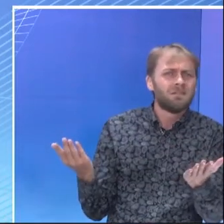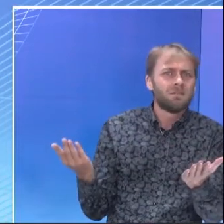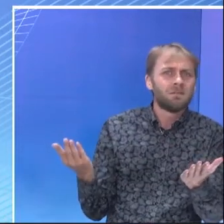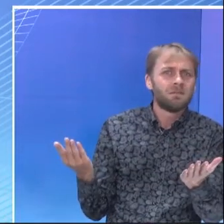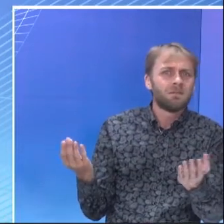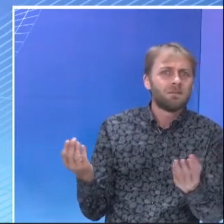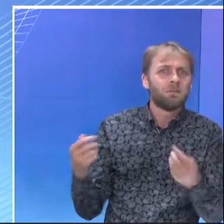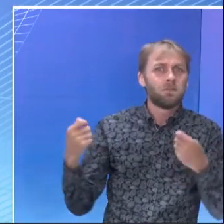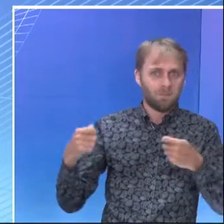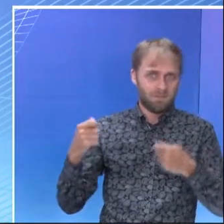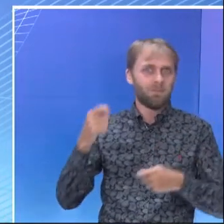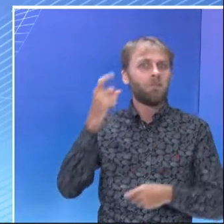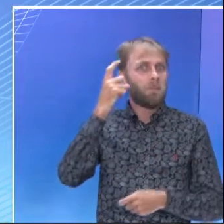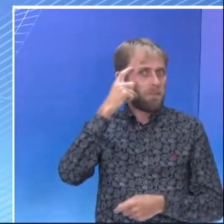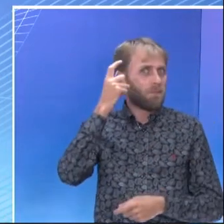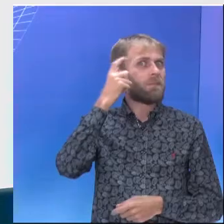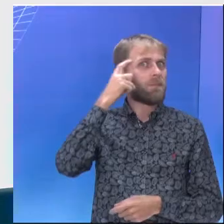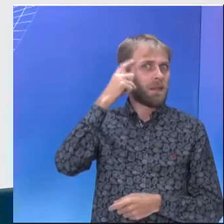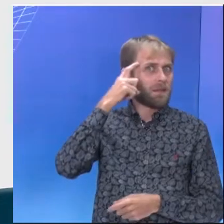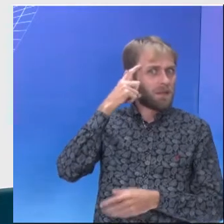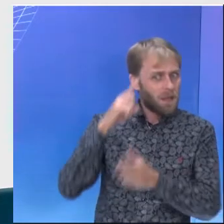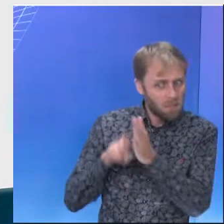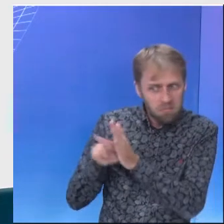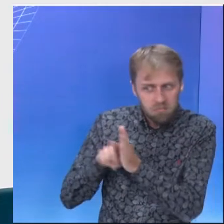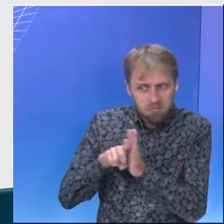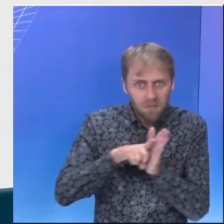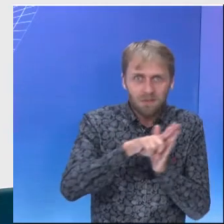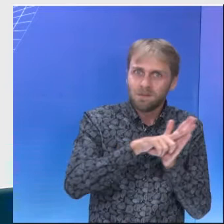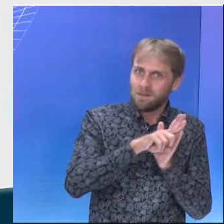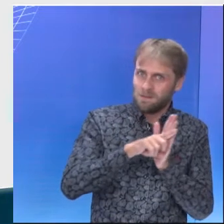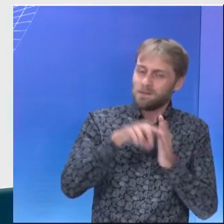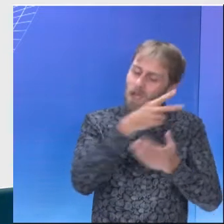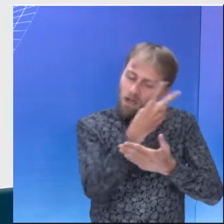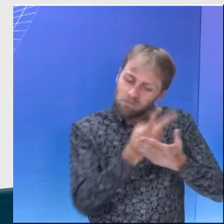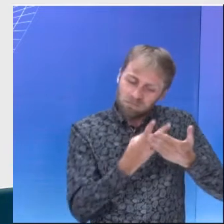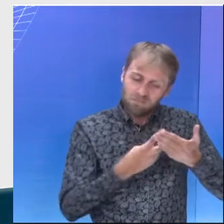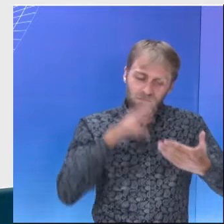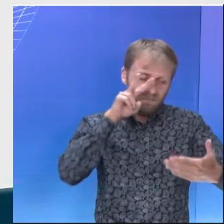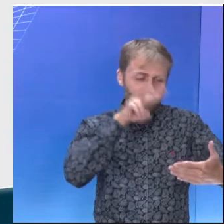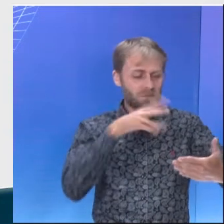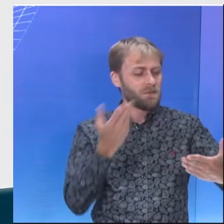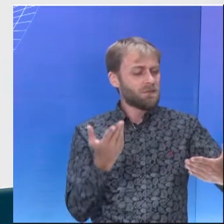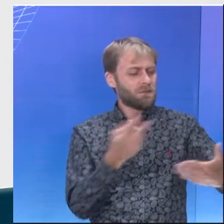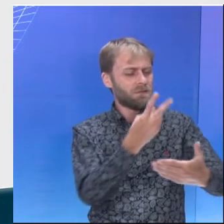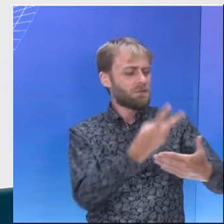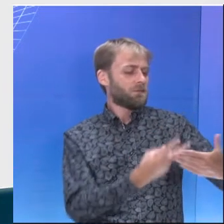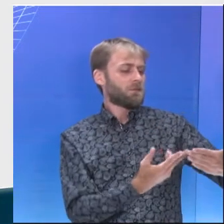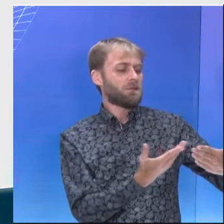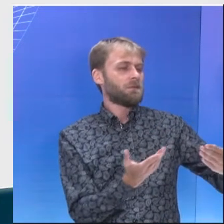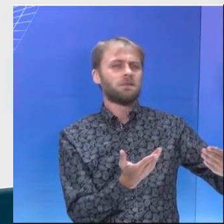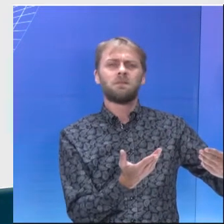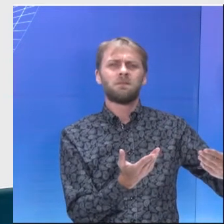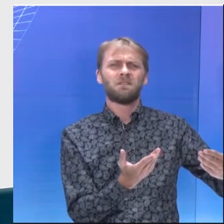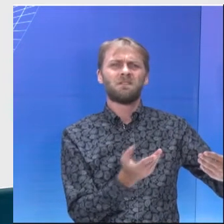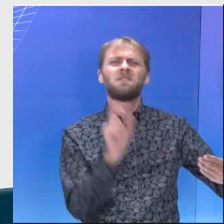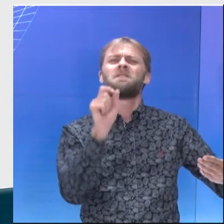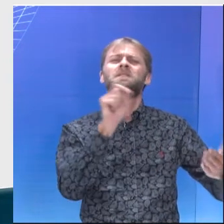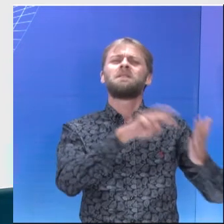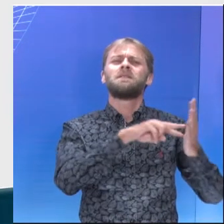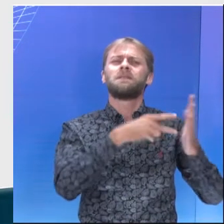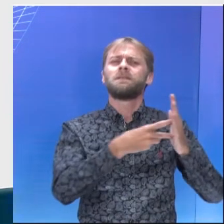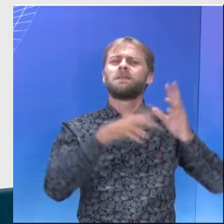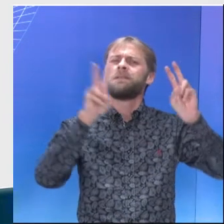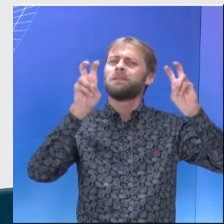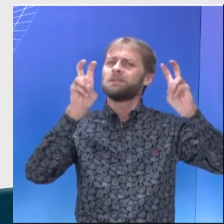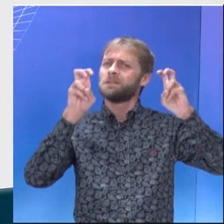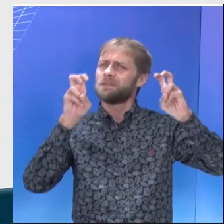todo o teu conhecimento de mundo, dar uma analisada em todo o cartoon e começar a trazer para você os